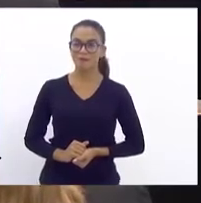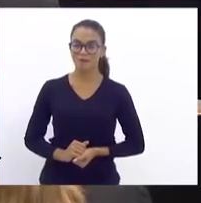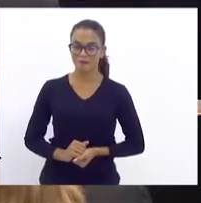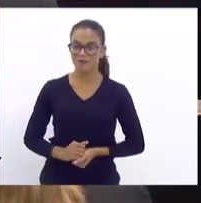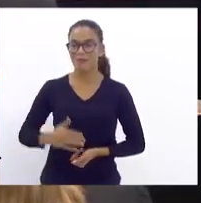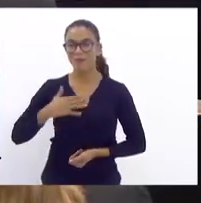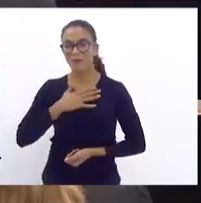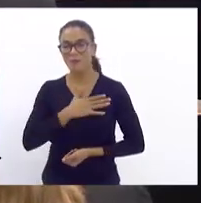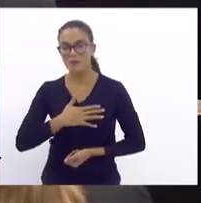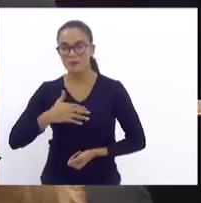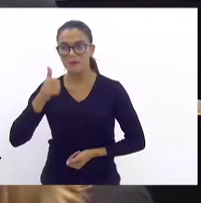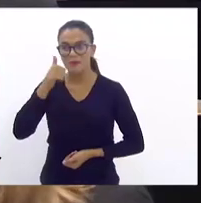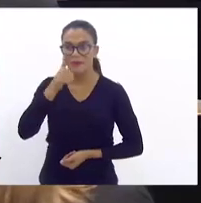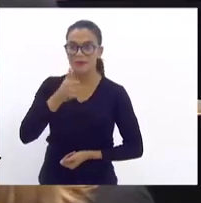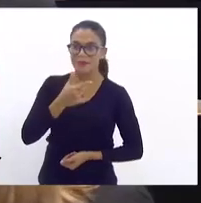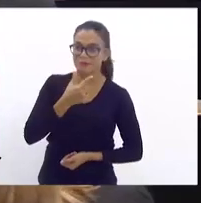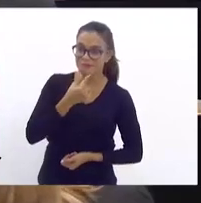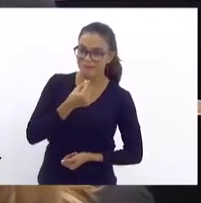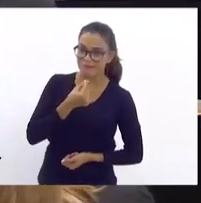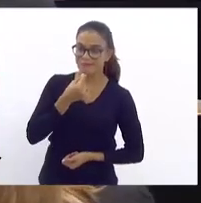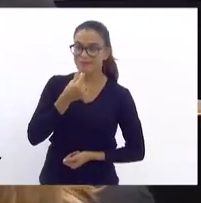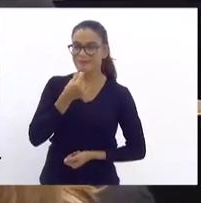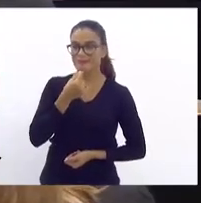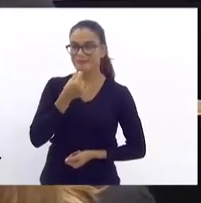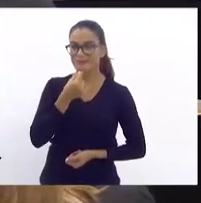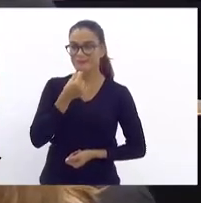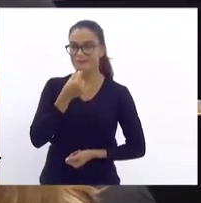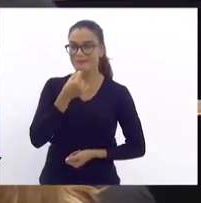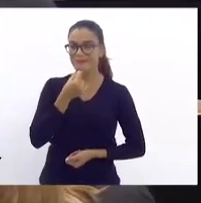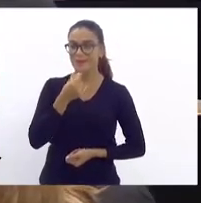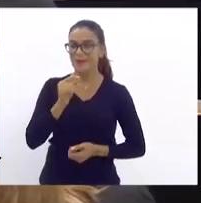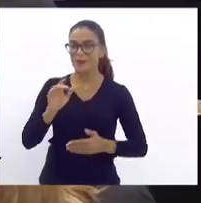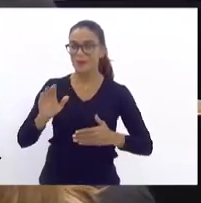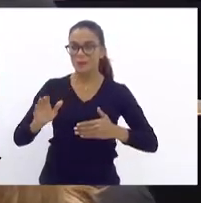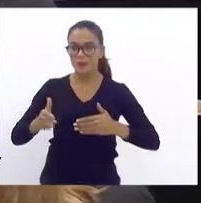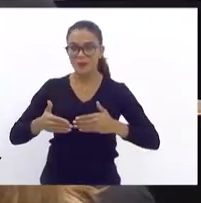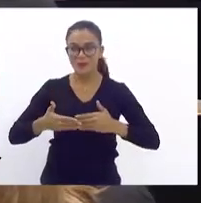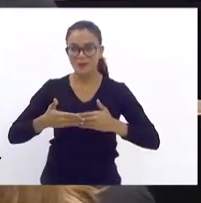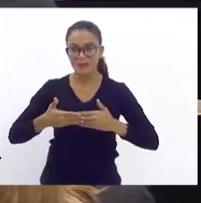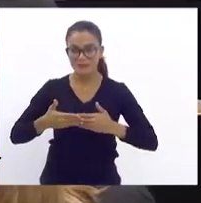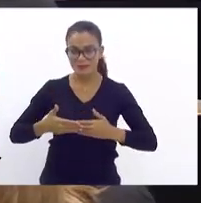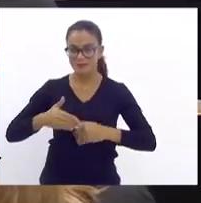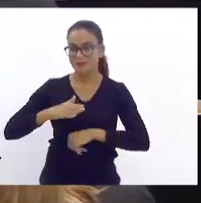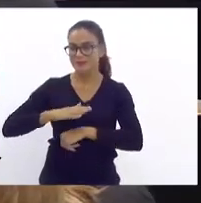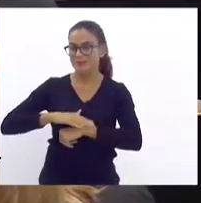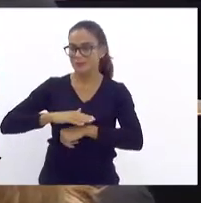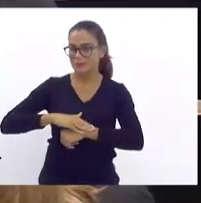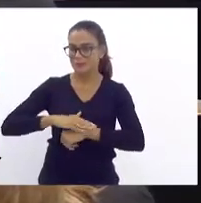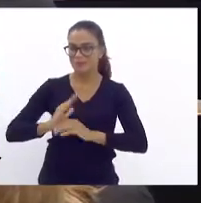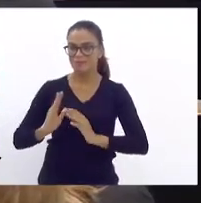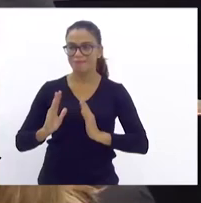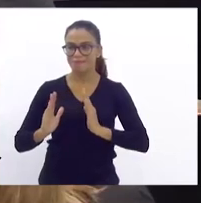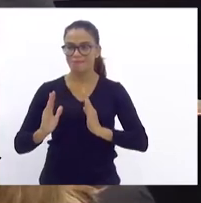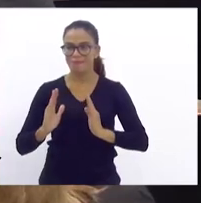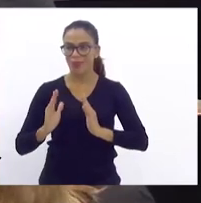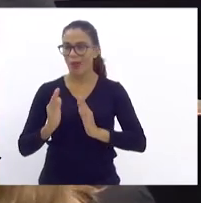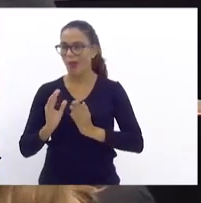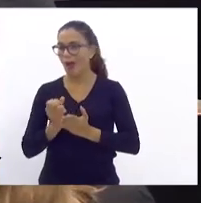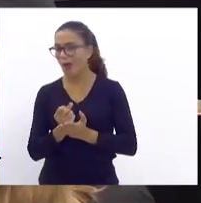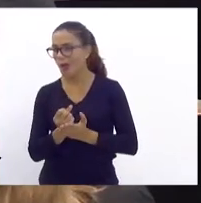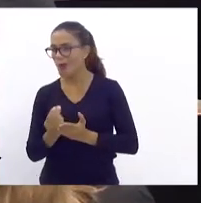meus queridos minhas queridas dando então encerrando este momento eu queria dizer que algumas